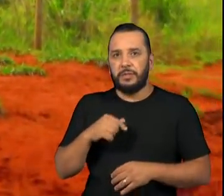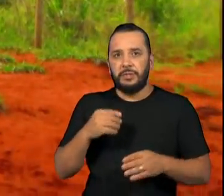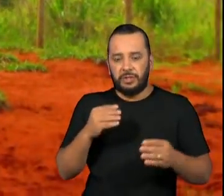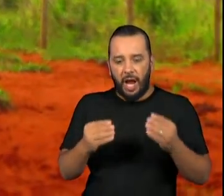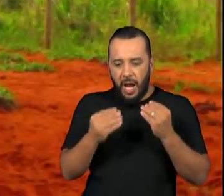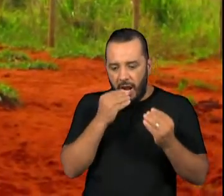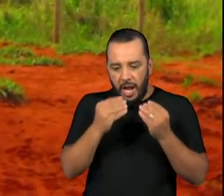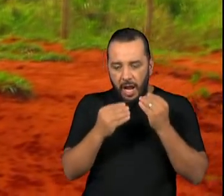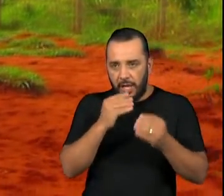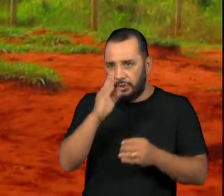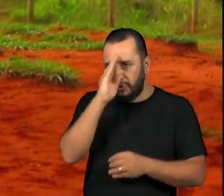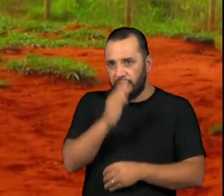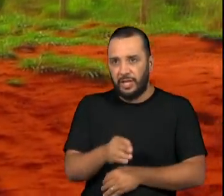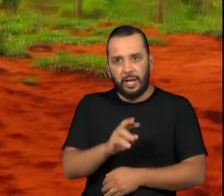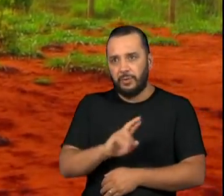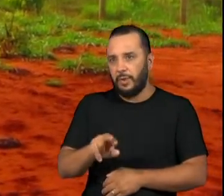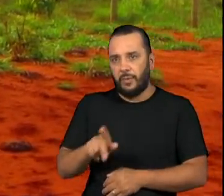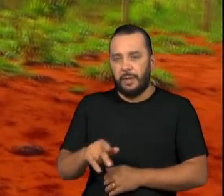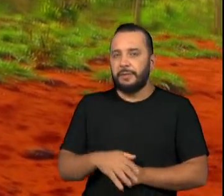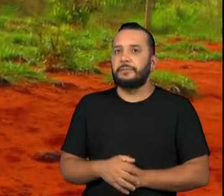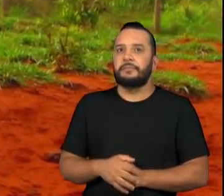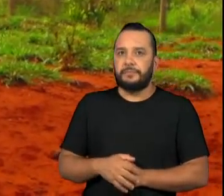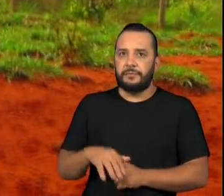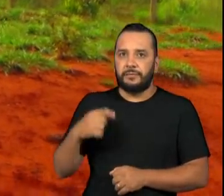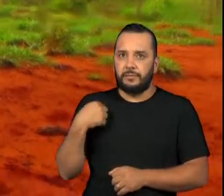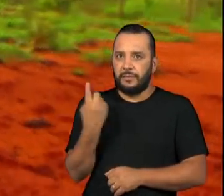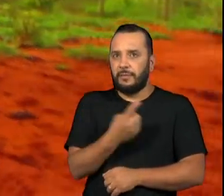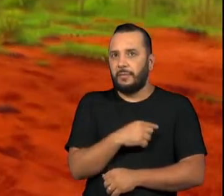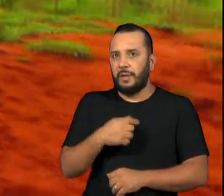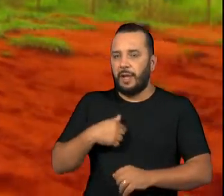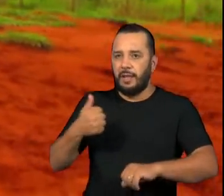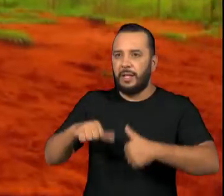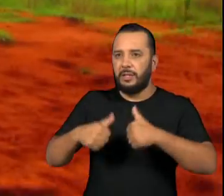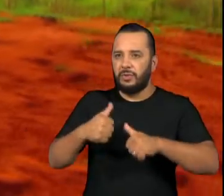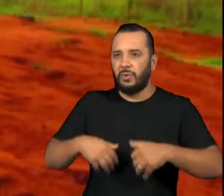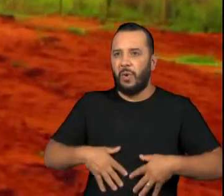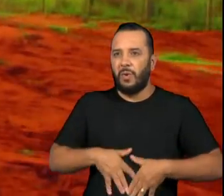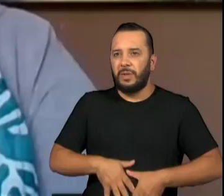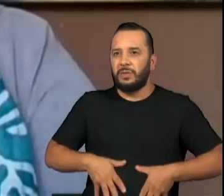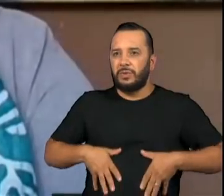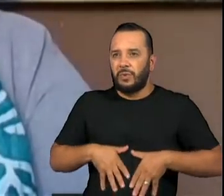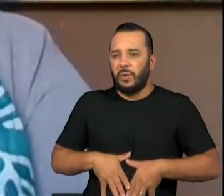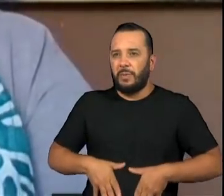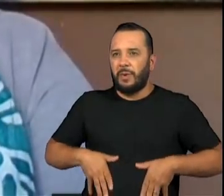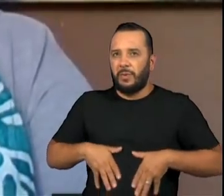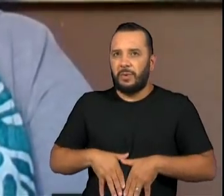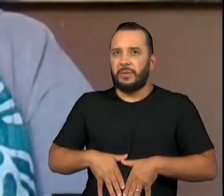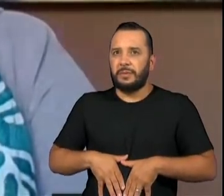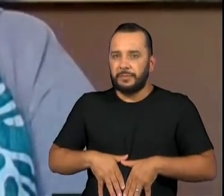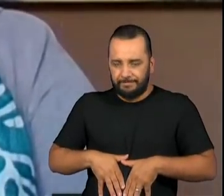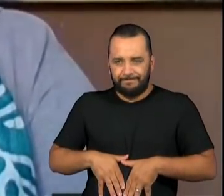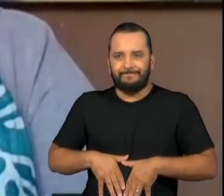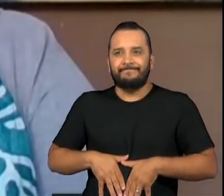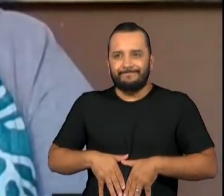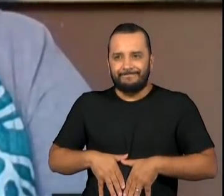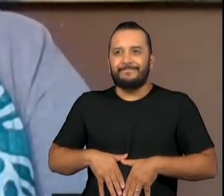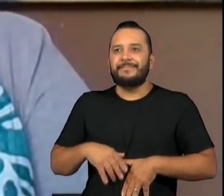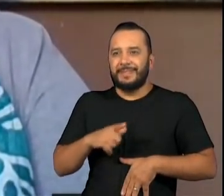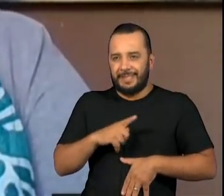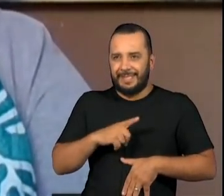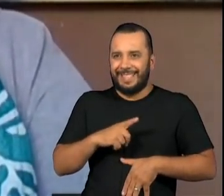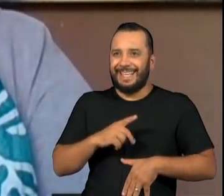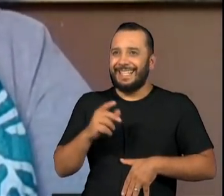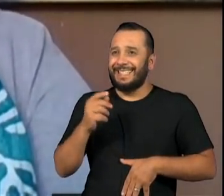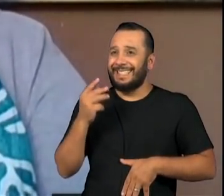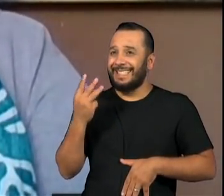cultivados. A gente analisou o conteúdo estomacal dessas carcaças. E foram 35 e somente